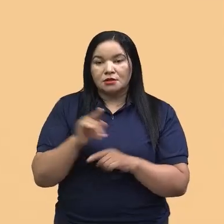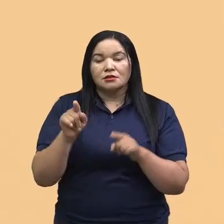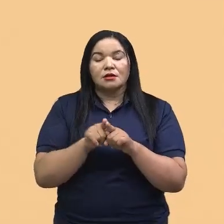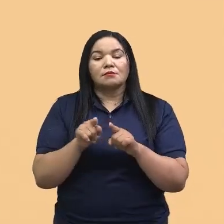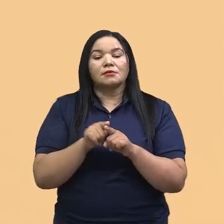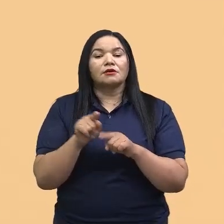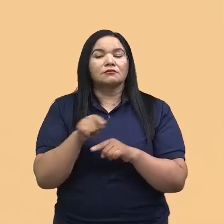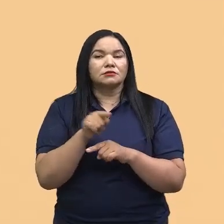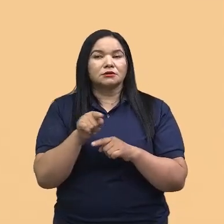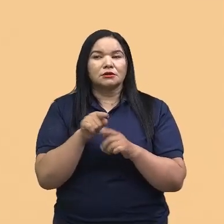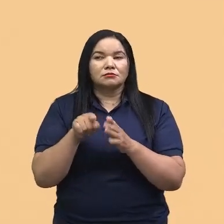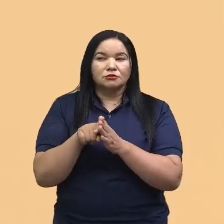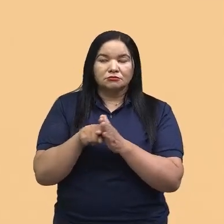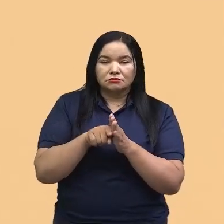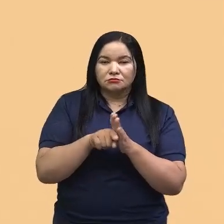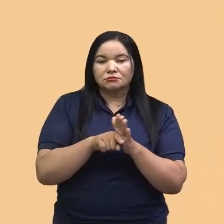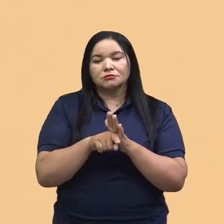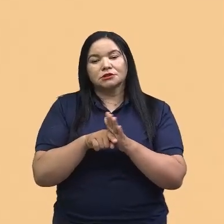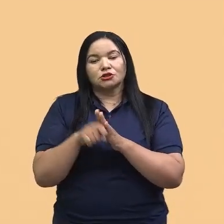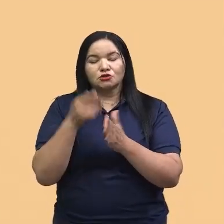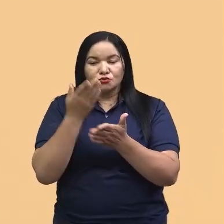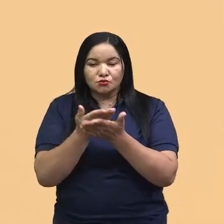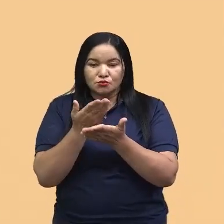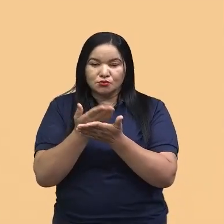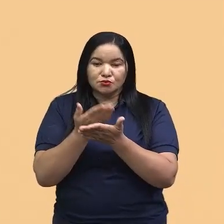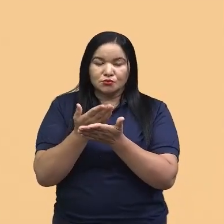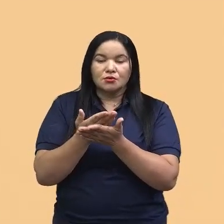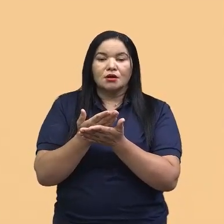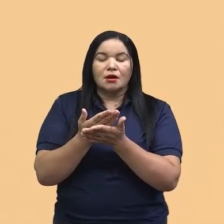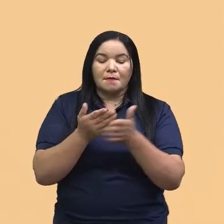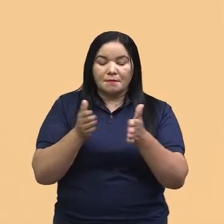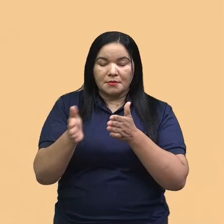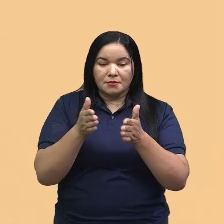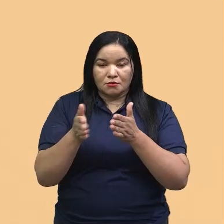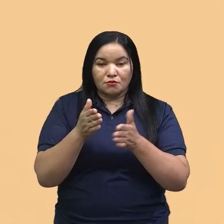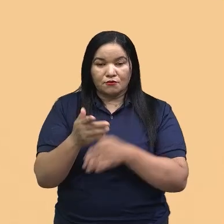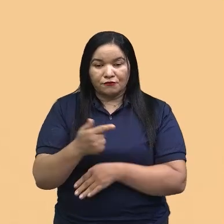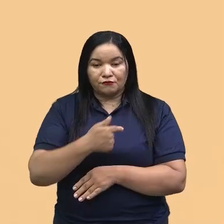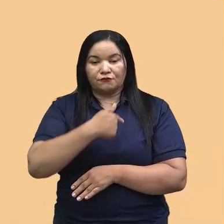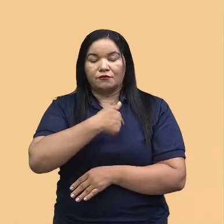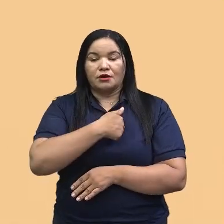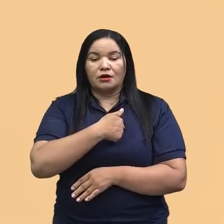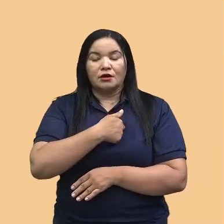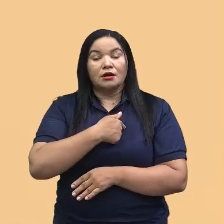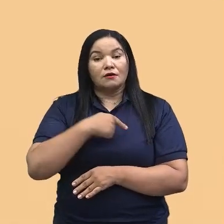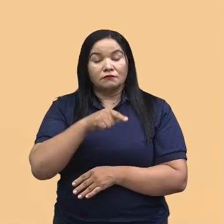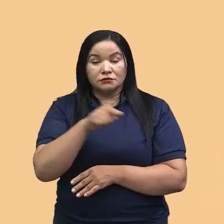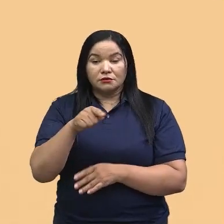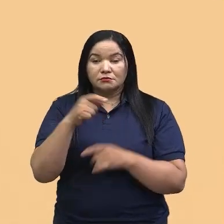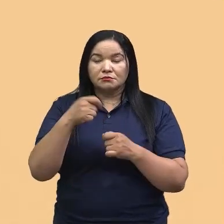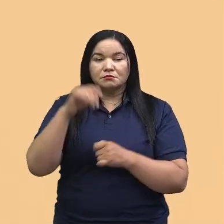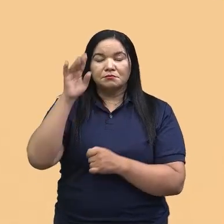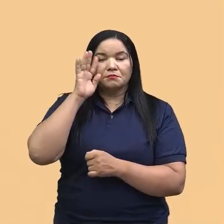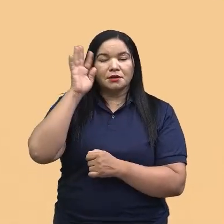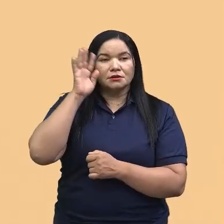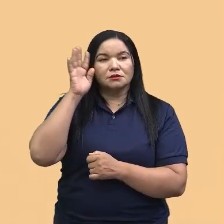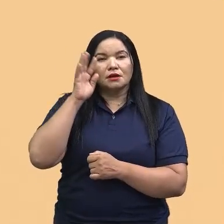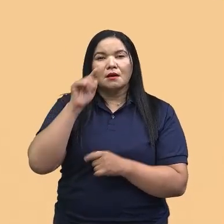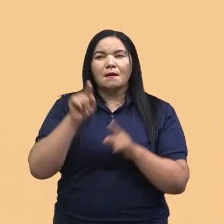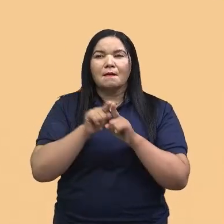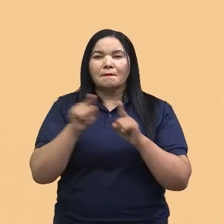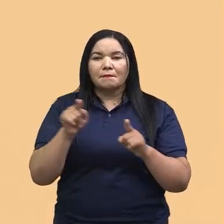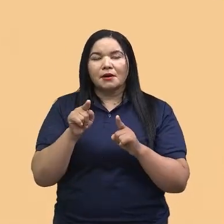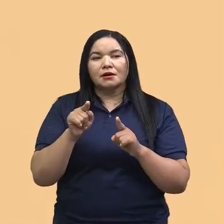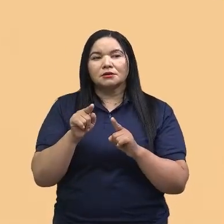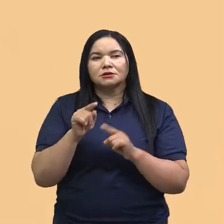está ali debruçado, estudando a respeito da Era Vargas, né, em um determinado momento pense, poxa, mas o que